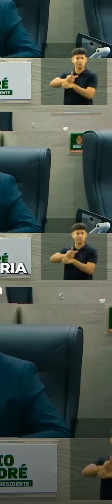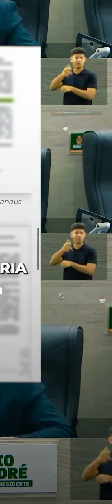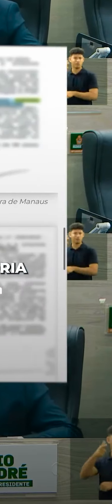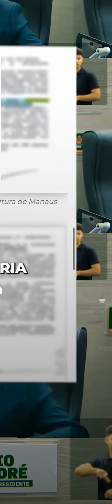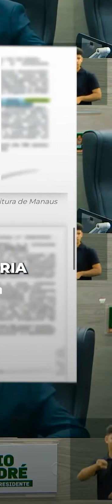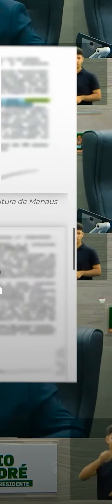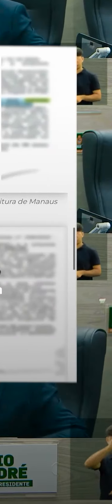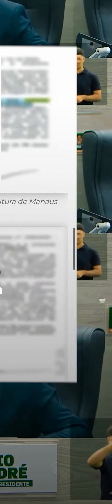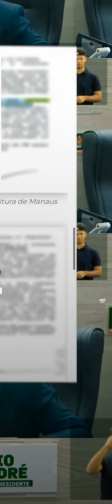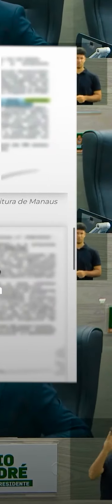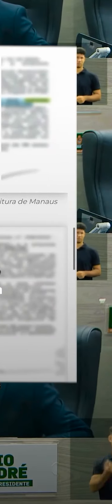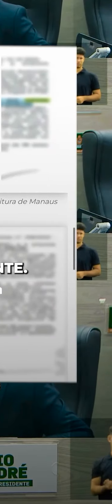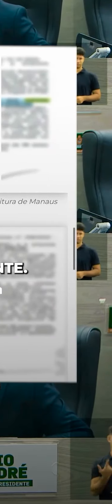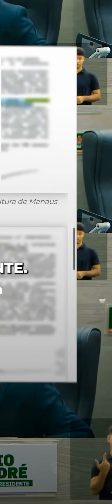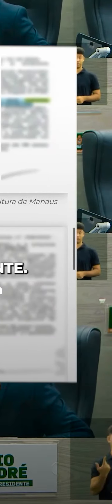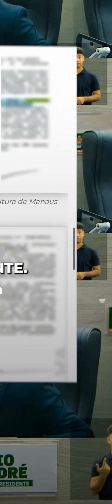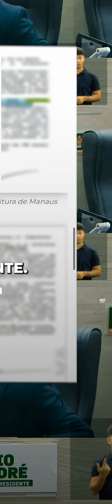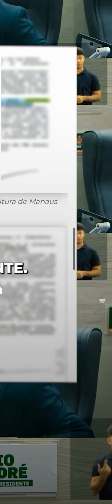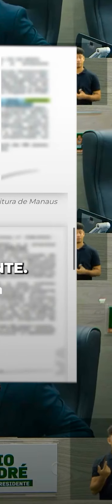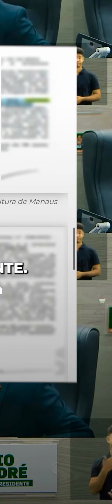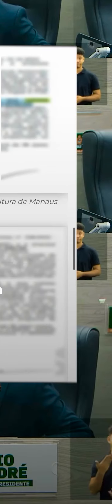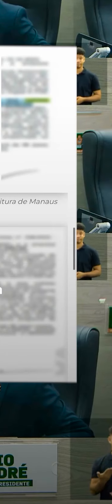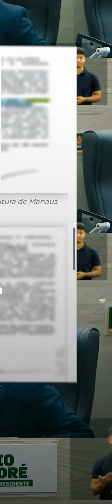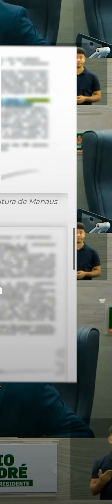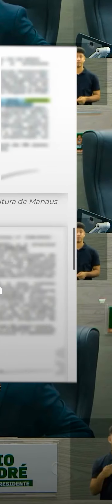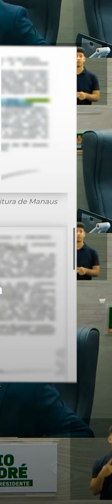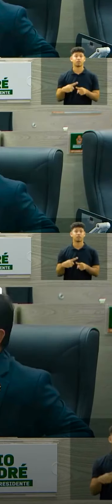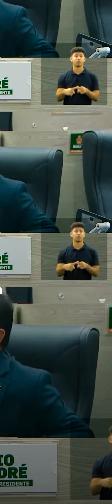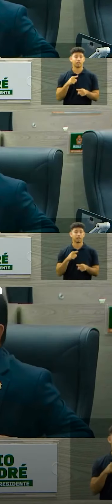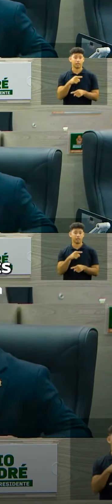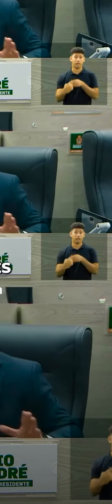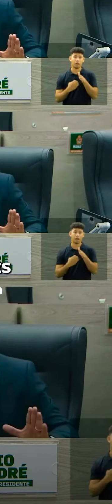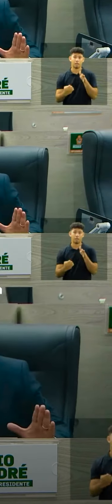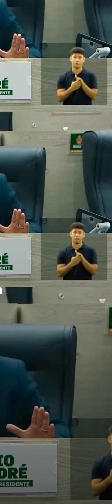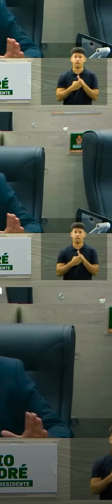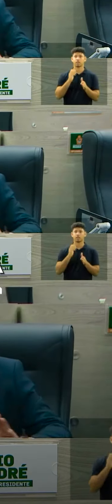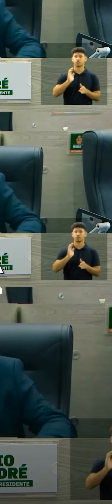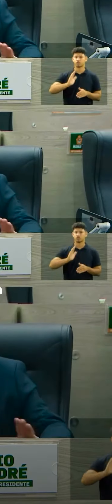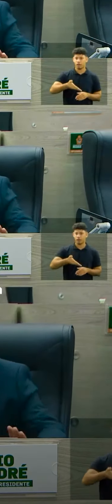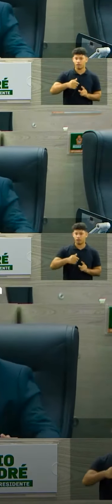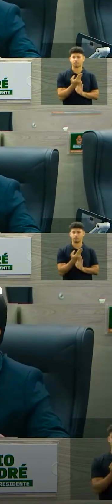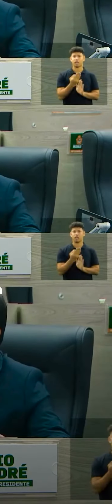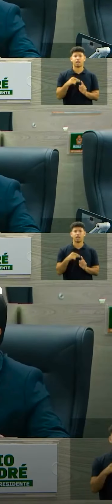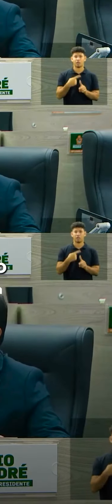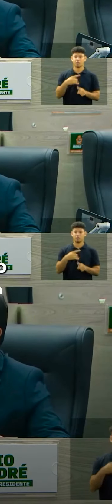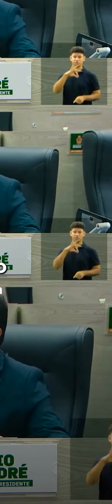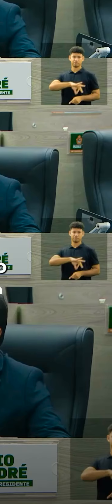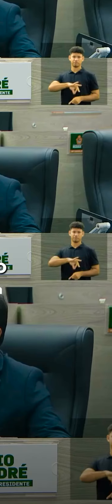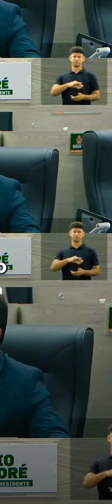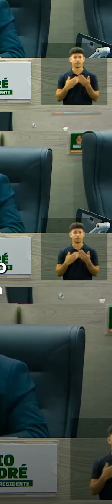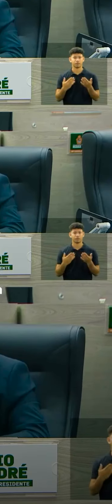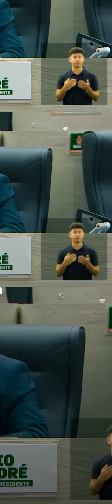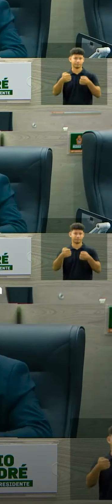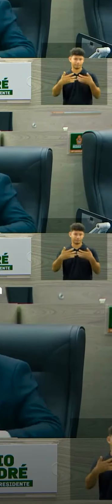com uma história de sucesso é impressionante a empresa foi criada no mês no mesmo mês já tirou na primeira nota Já faz um